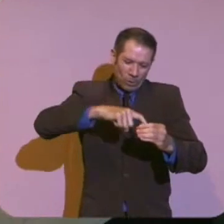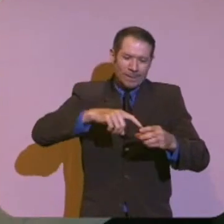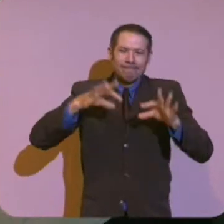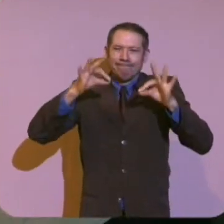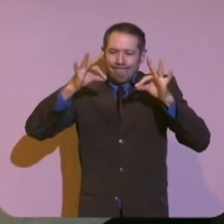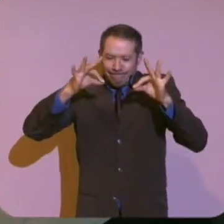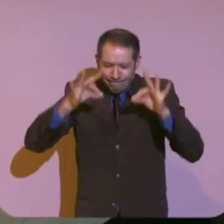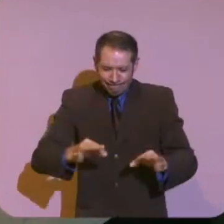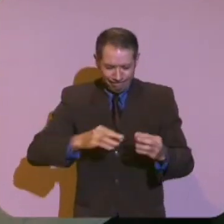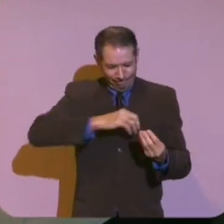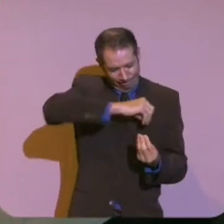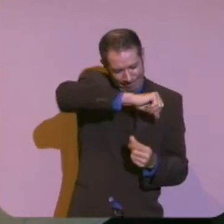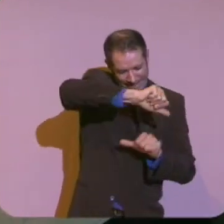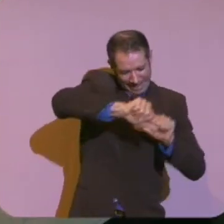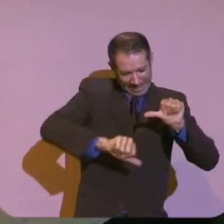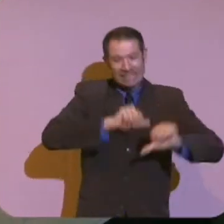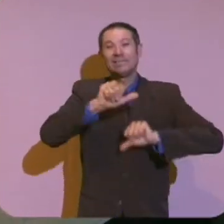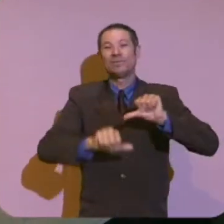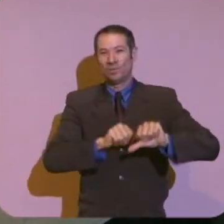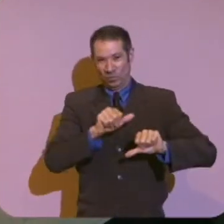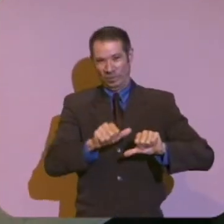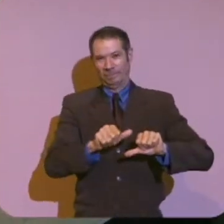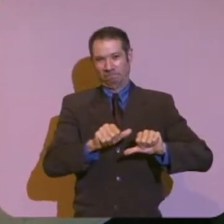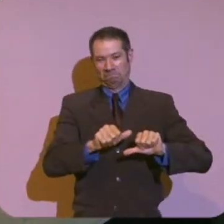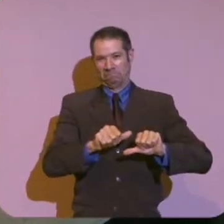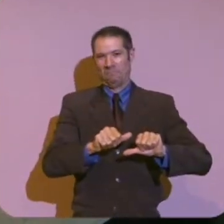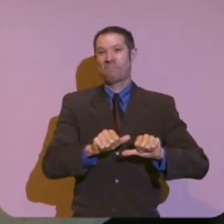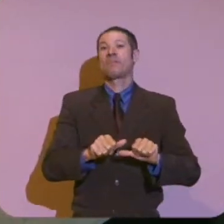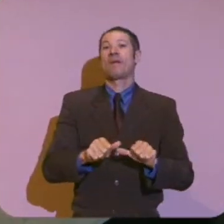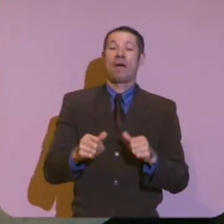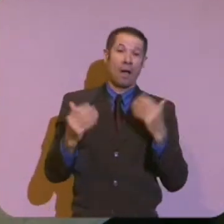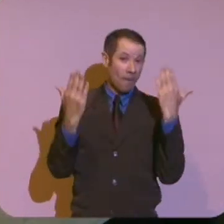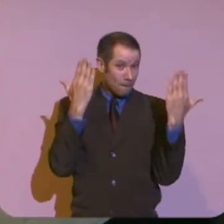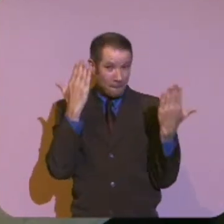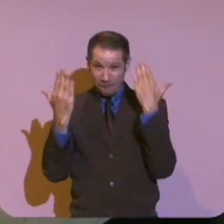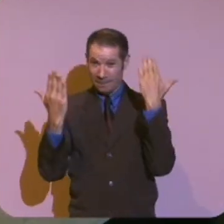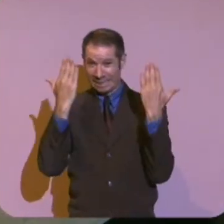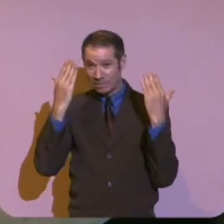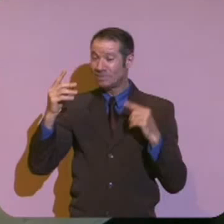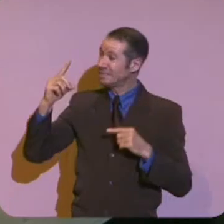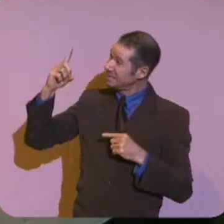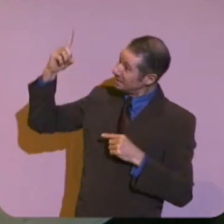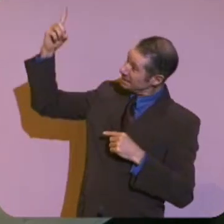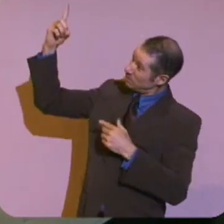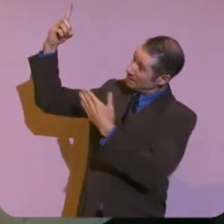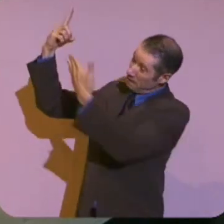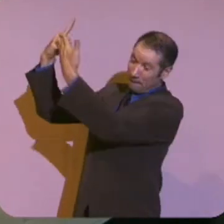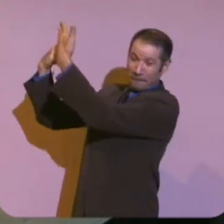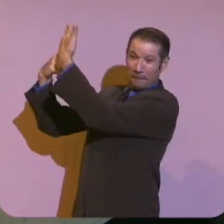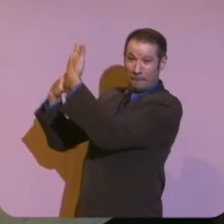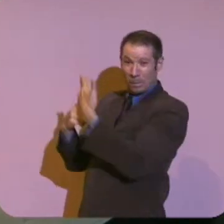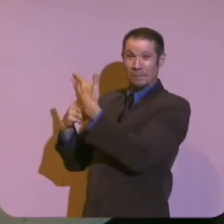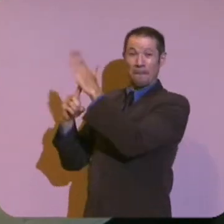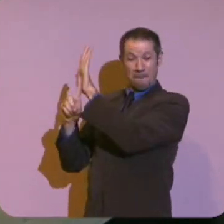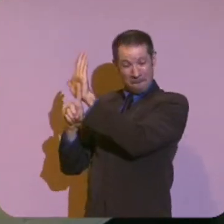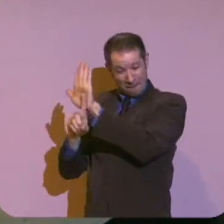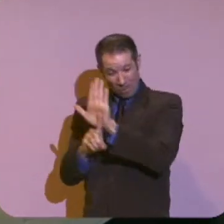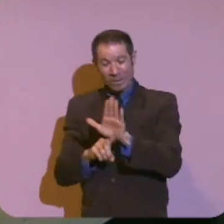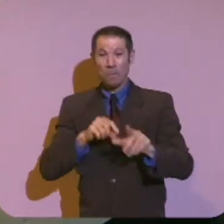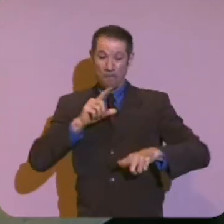ser transformada. E essa é a figura que Deus está mostrando para o povo de